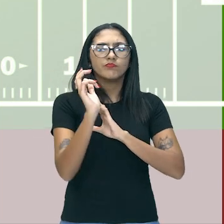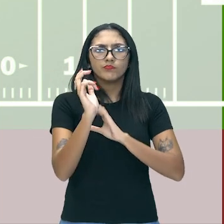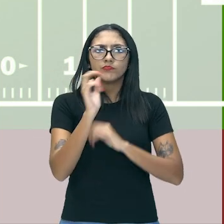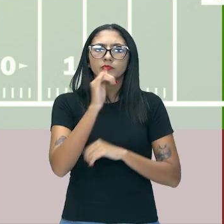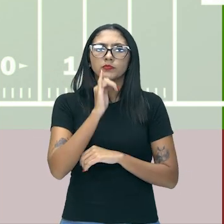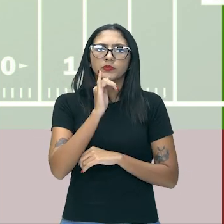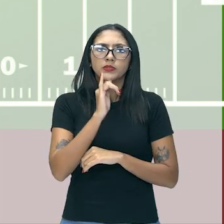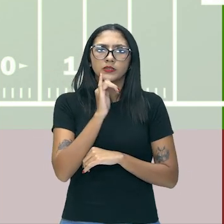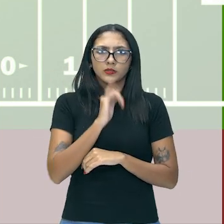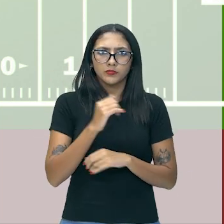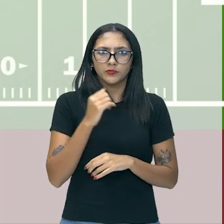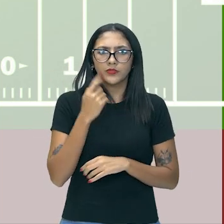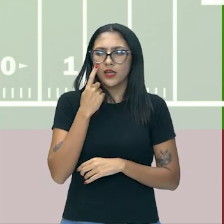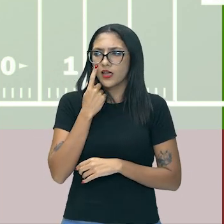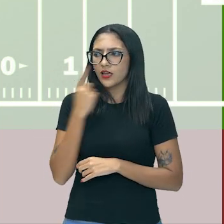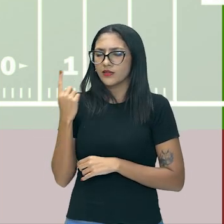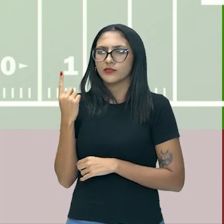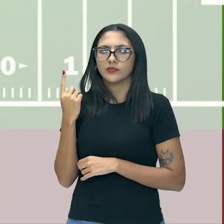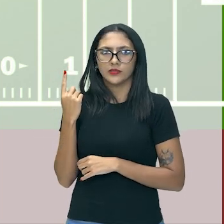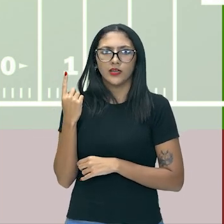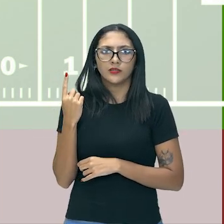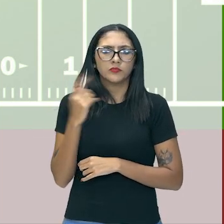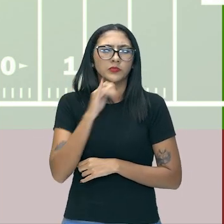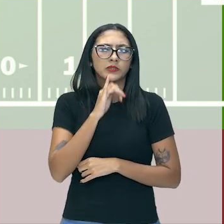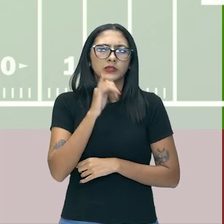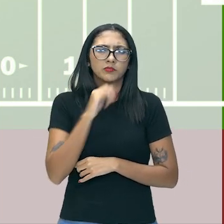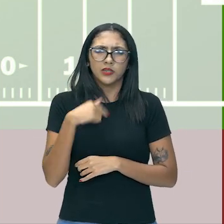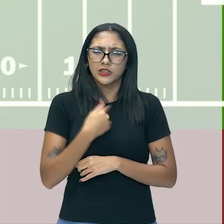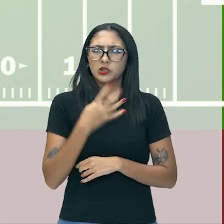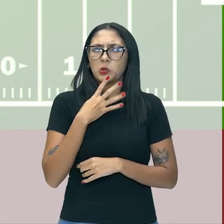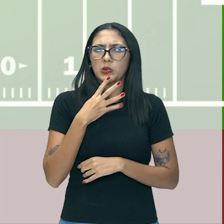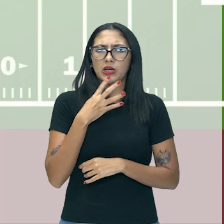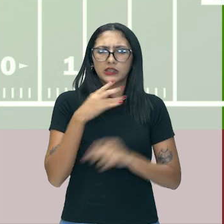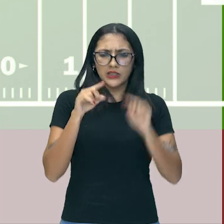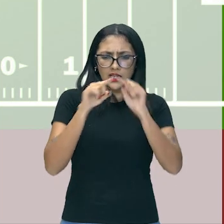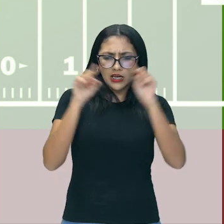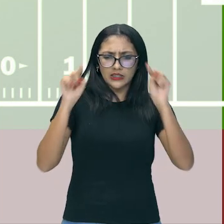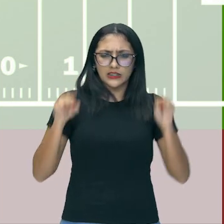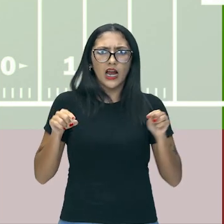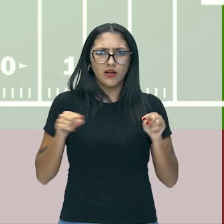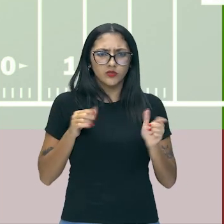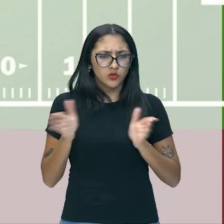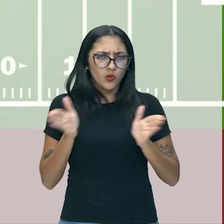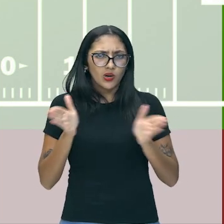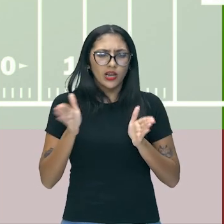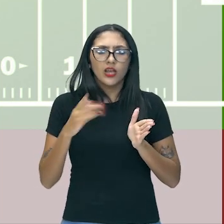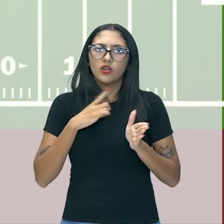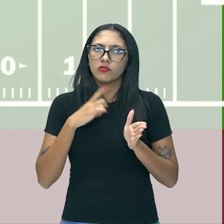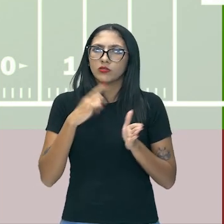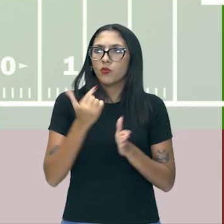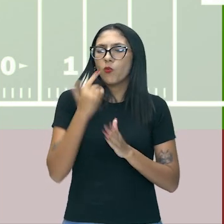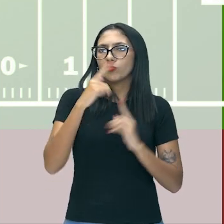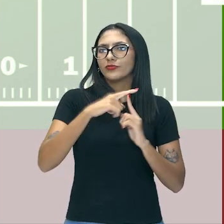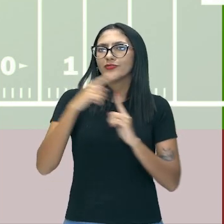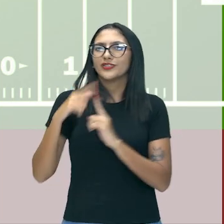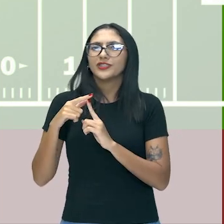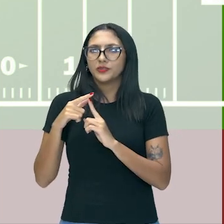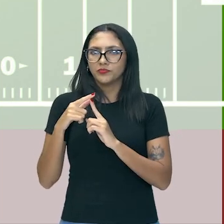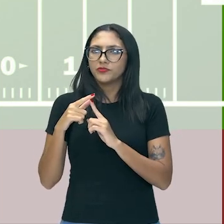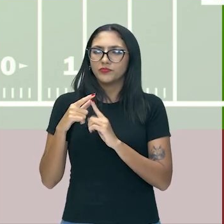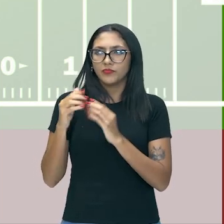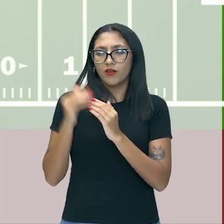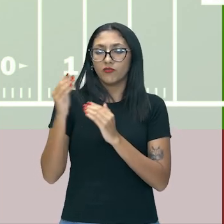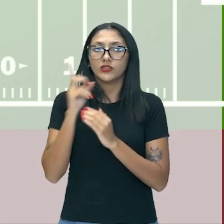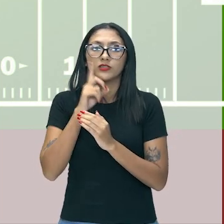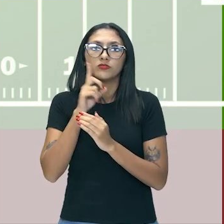onde ficaria, por exemplo, a trave do futebol brasileiro. Tem uma outra trave, que ela é em formato de